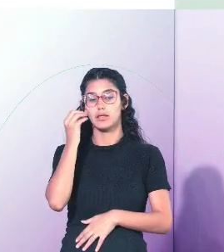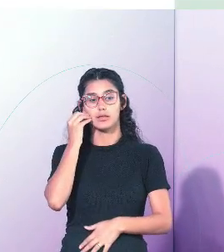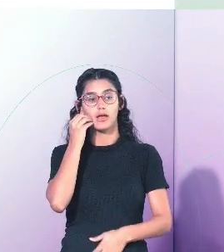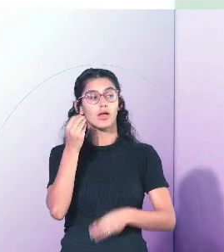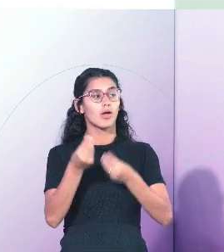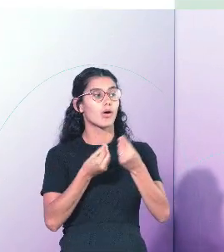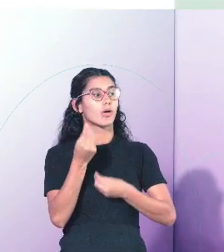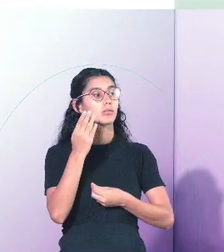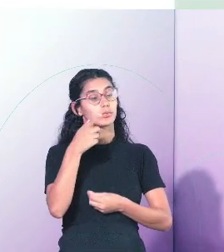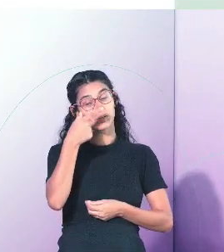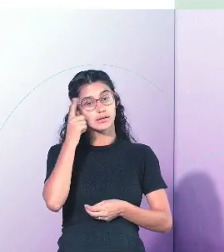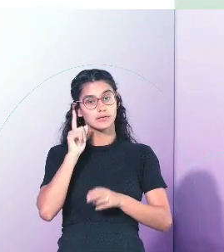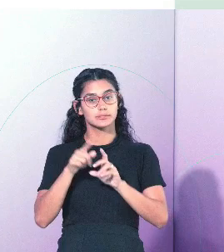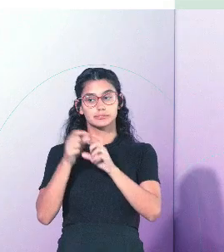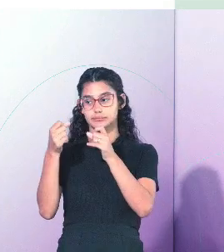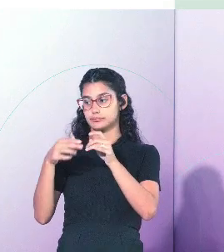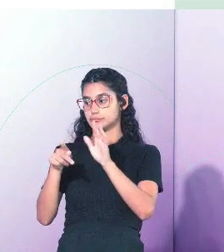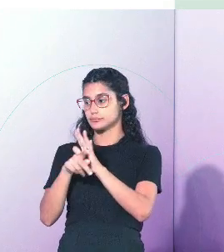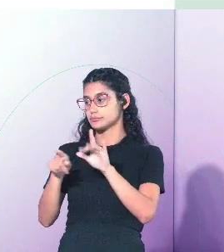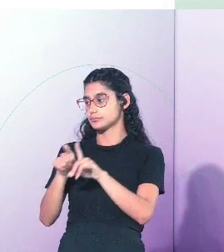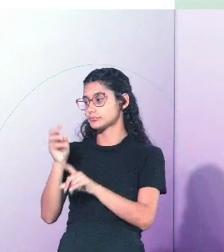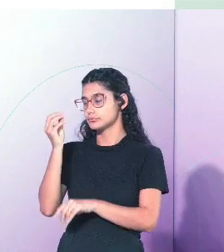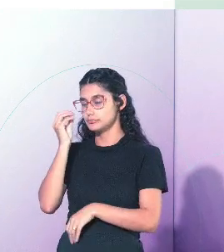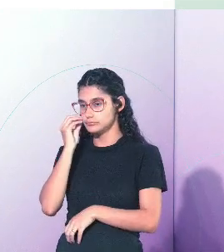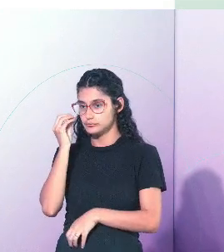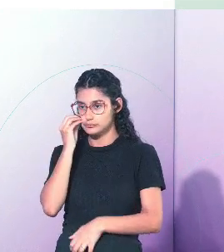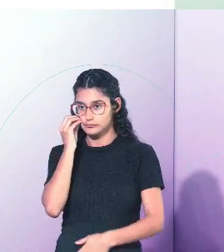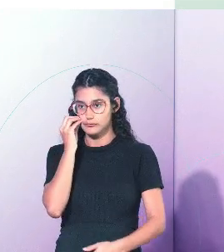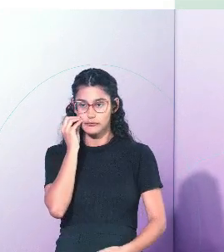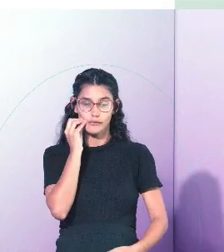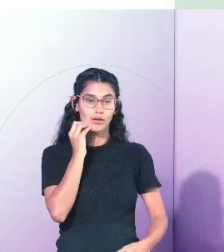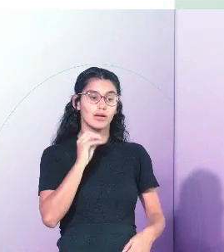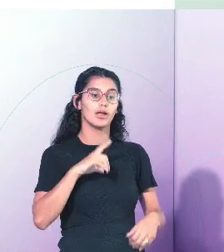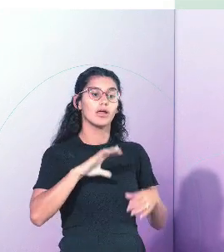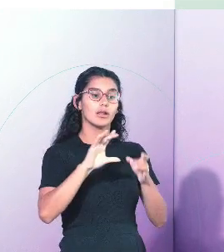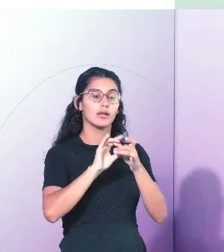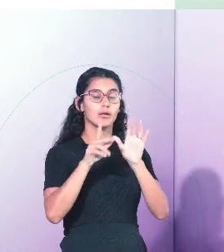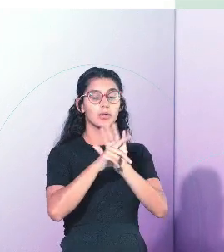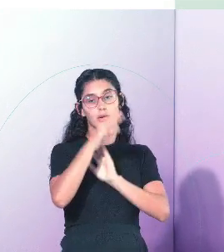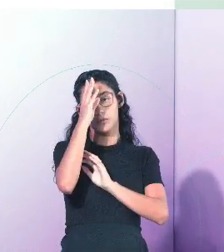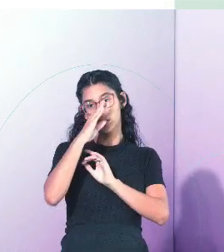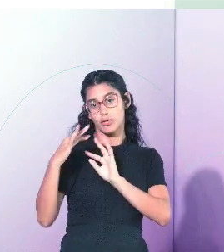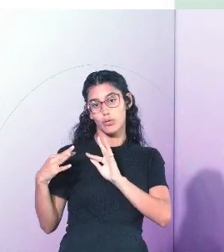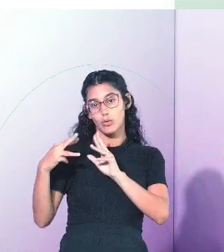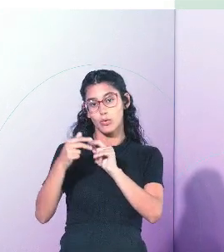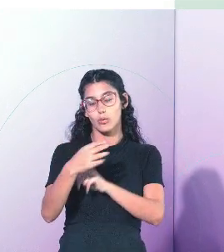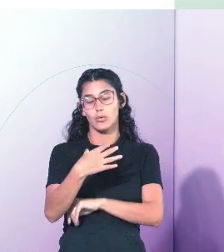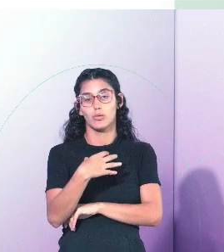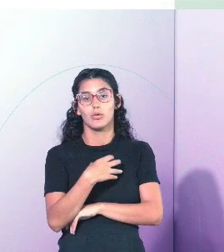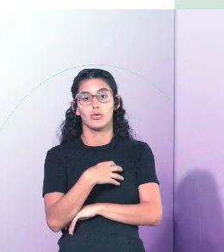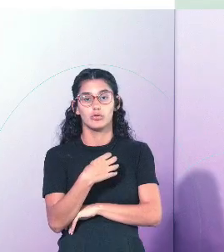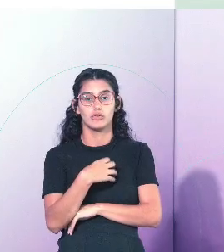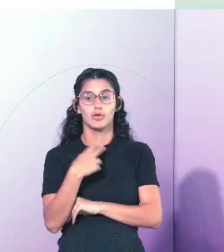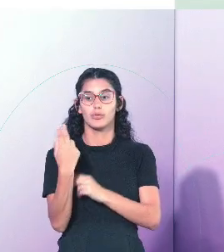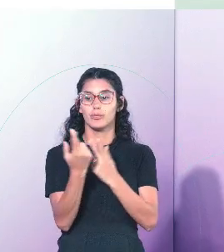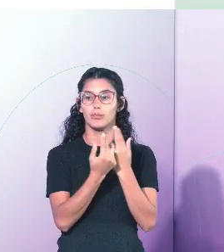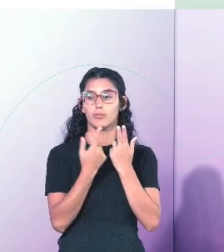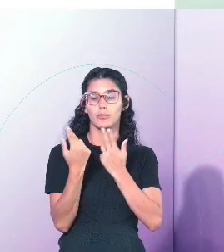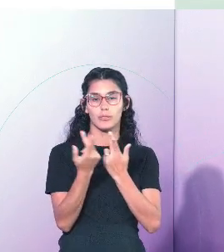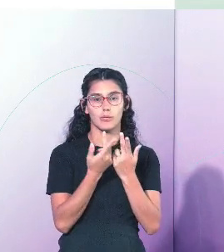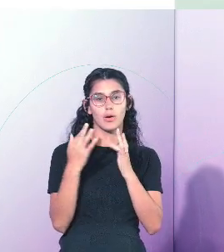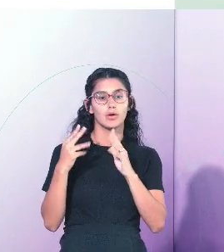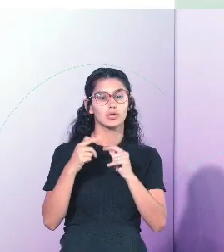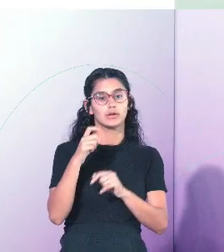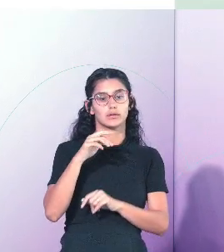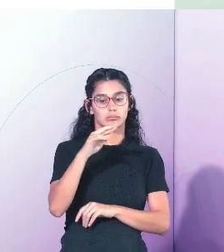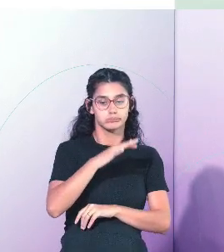como que a gente garante que esses procedimentos e esses testes estejam disponíveis para o Brasil de forma igual em todas